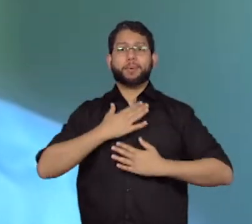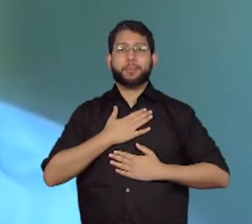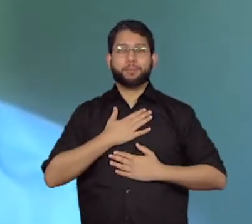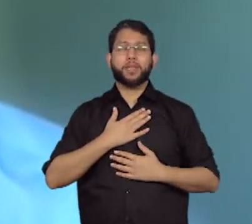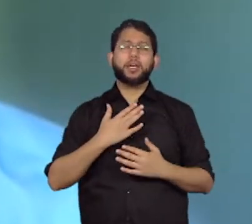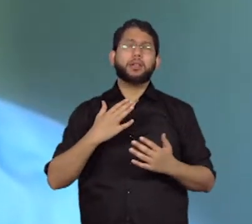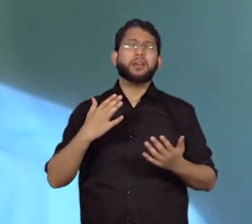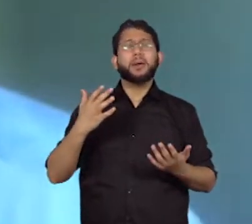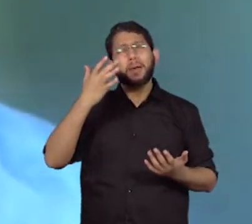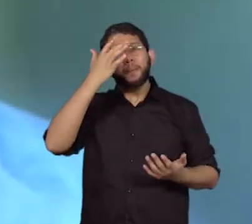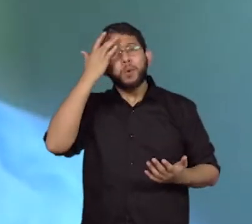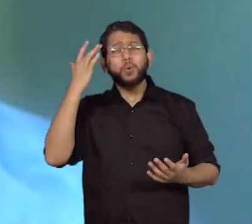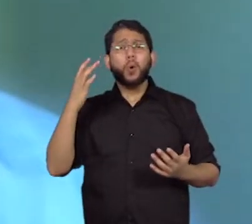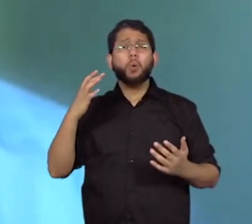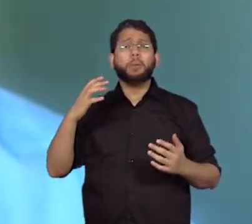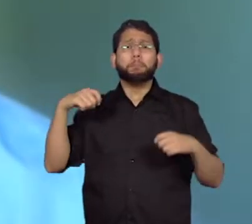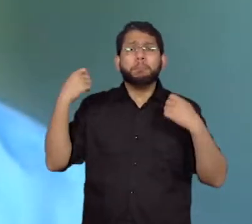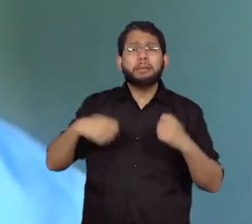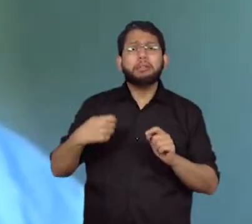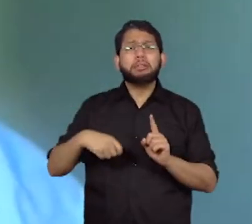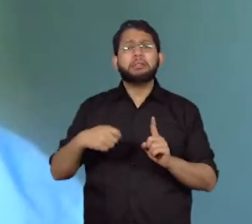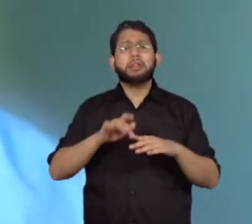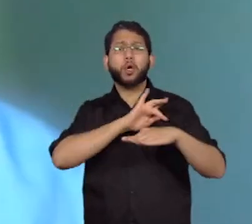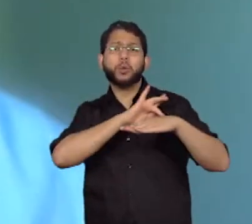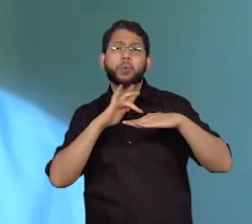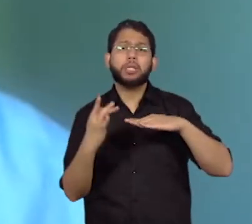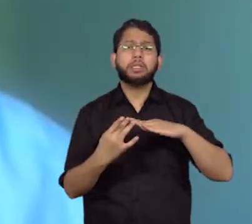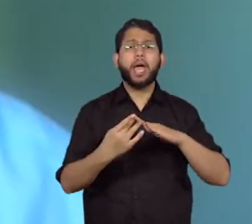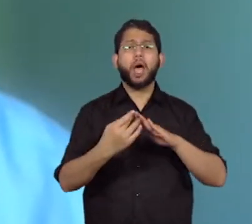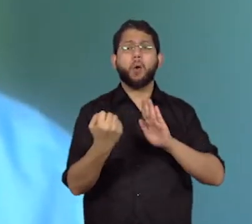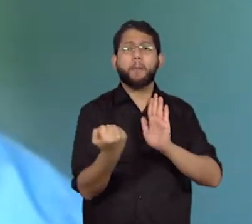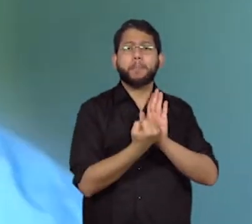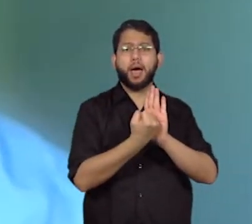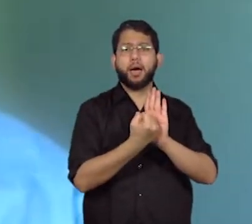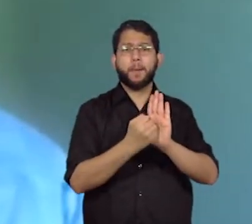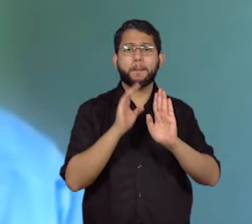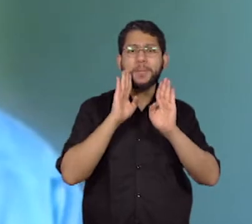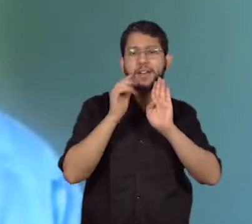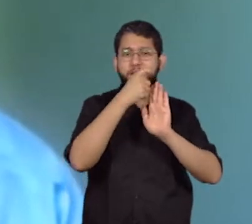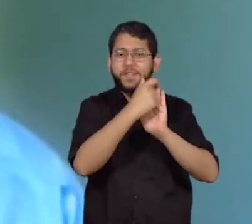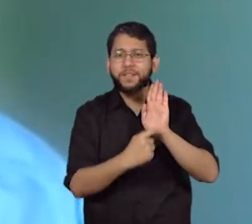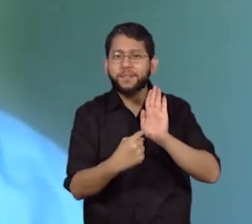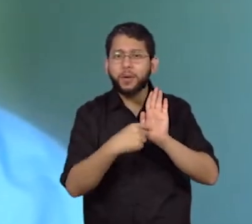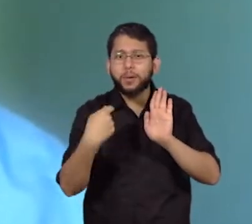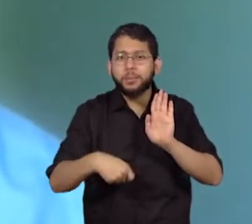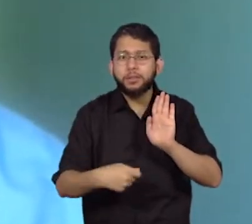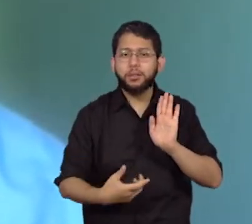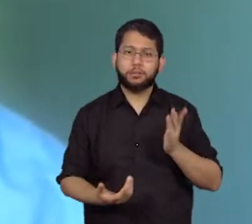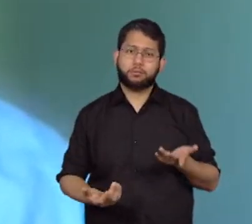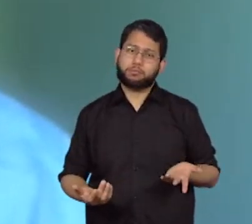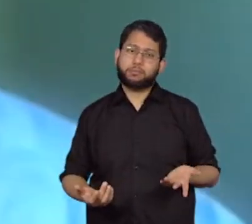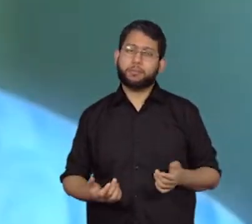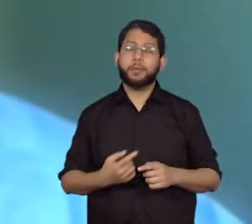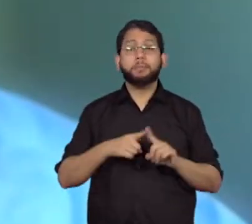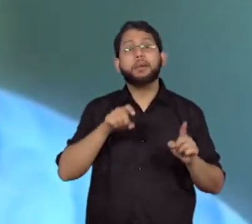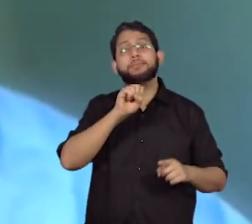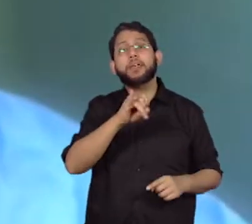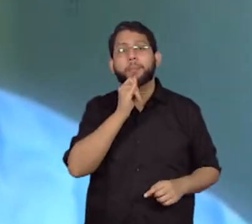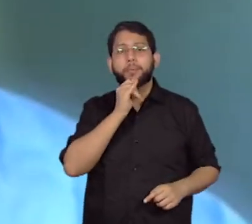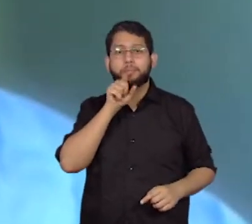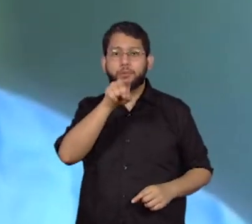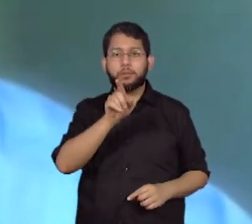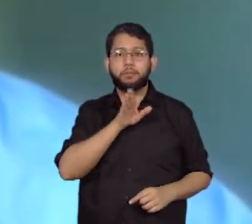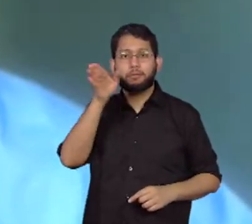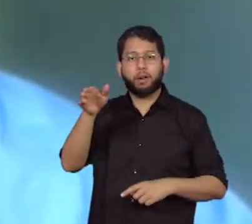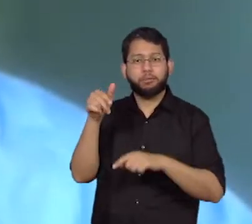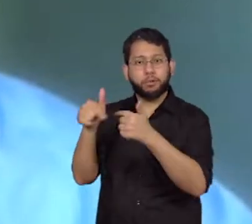ter um perfil social. Agora, se você vai buscar um emprego ou vai procurar um emprego, hoje